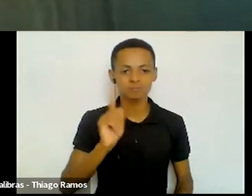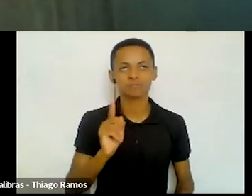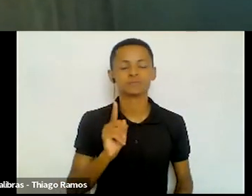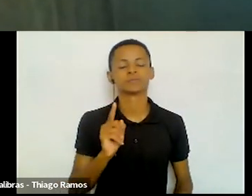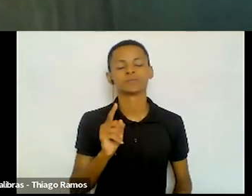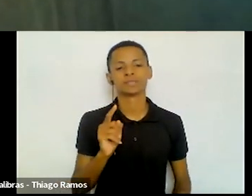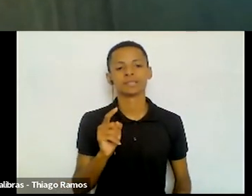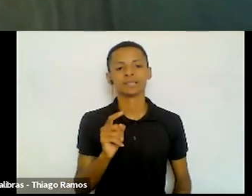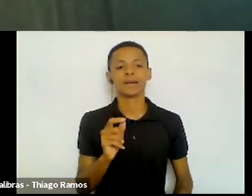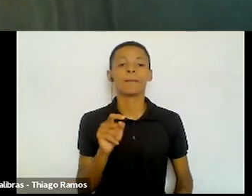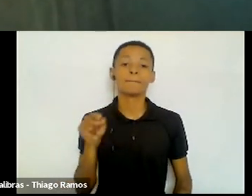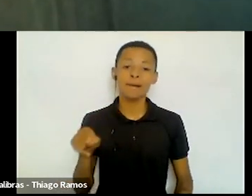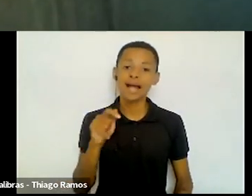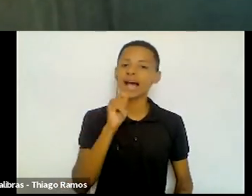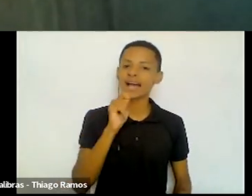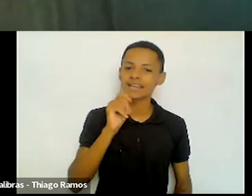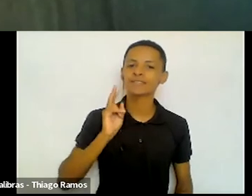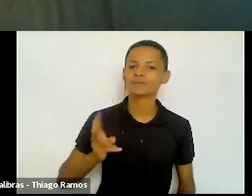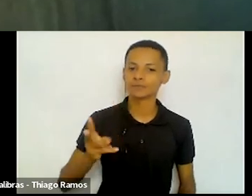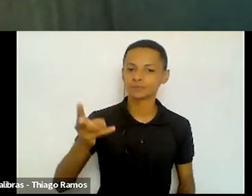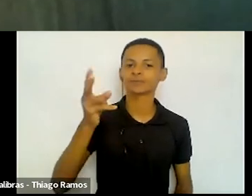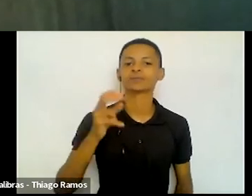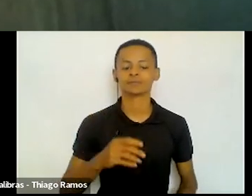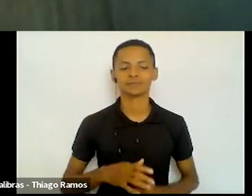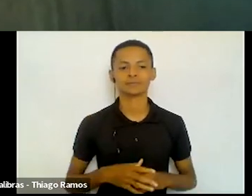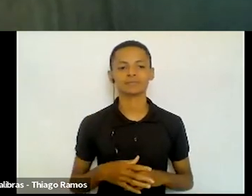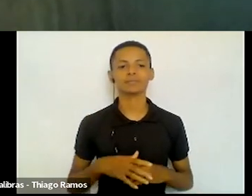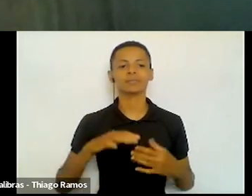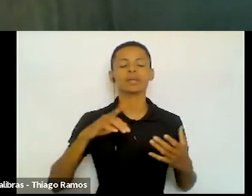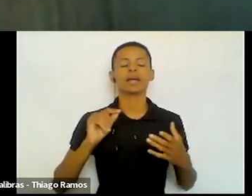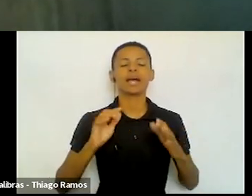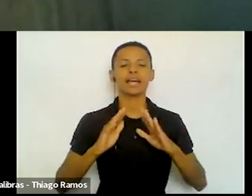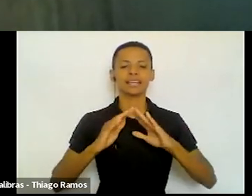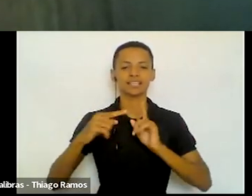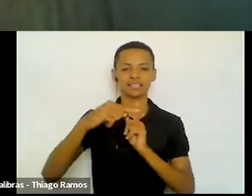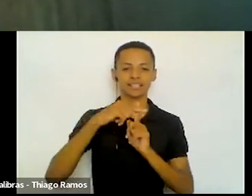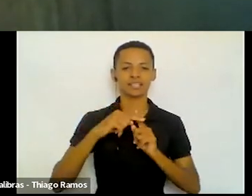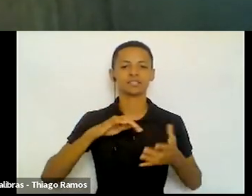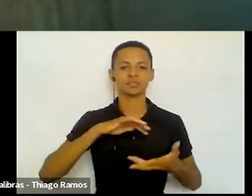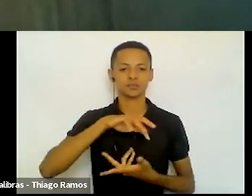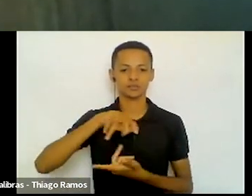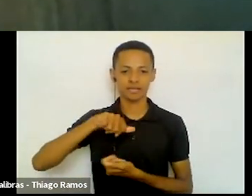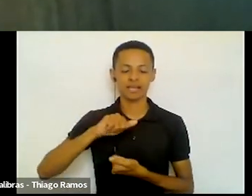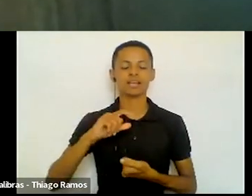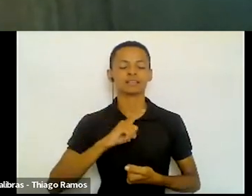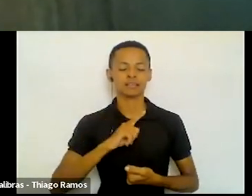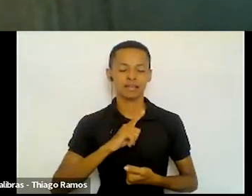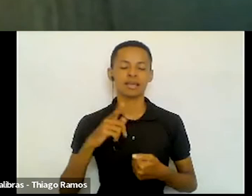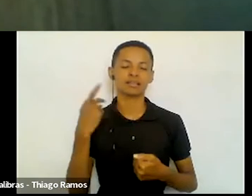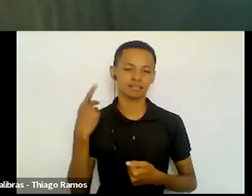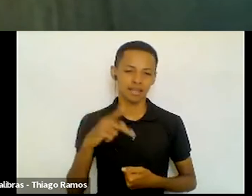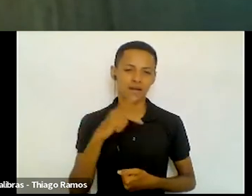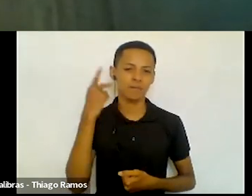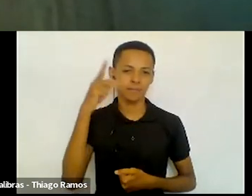que ainda está se continuando aí. Então, a Universal tem o seu partido, né, e vai tentar disputar. Eu acho que o que a gente pode